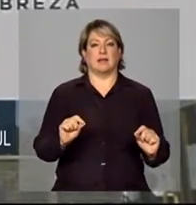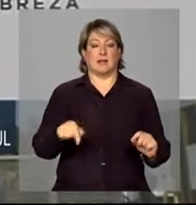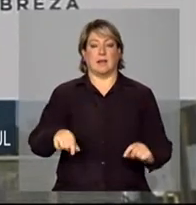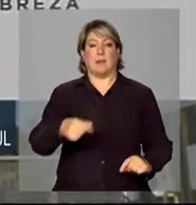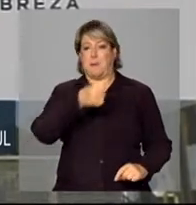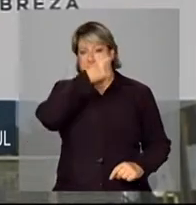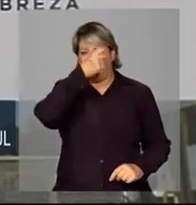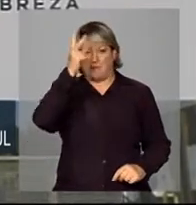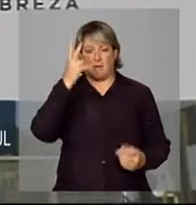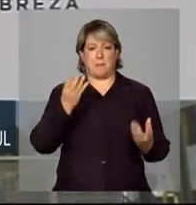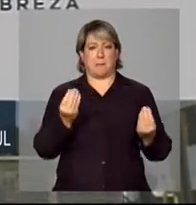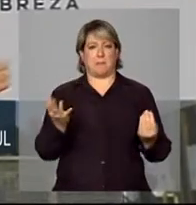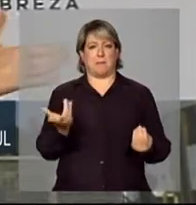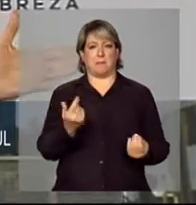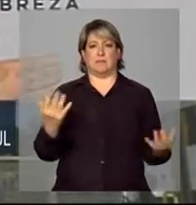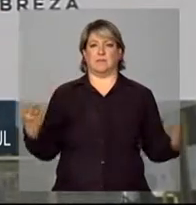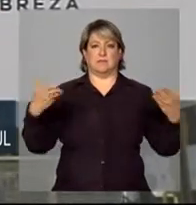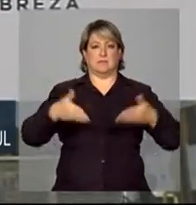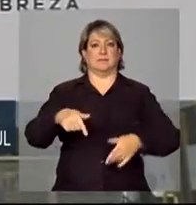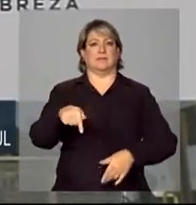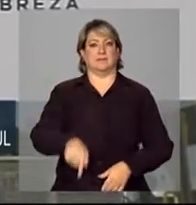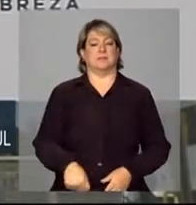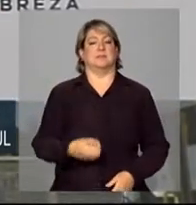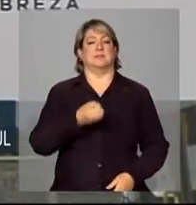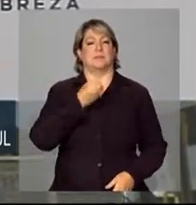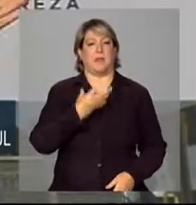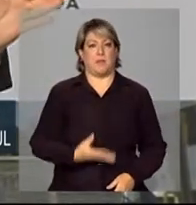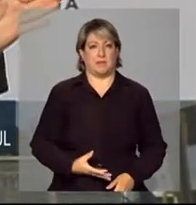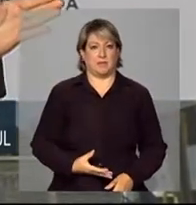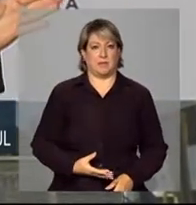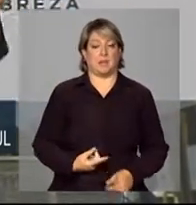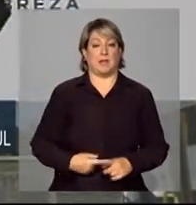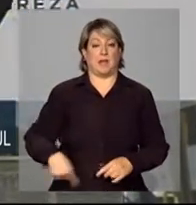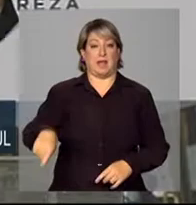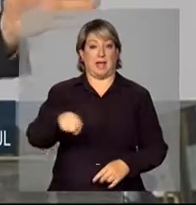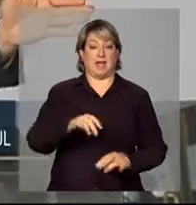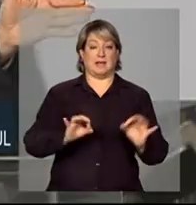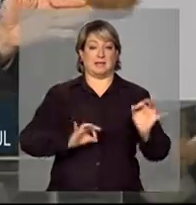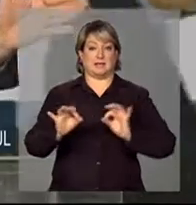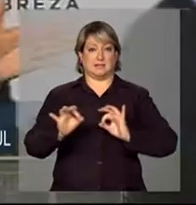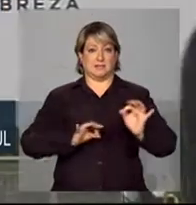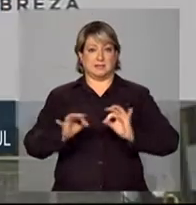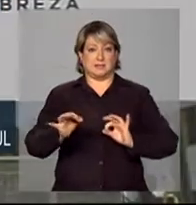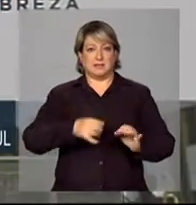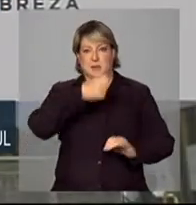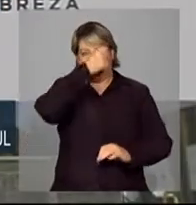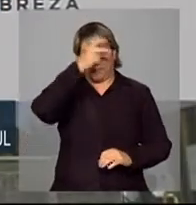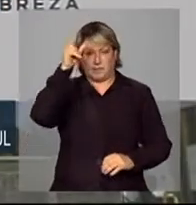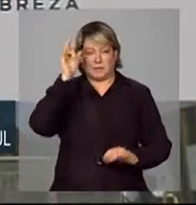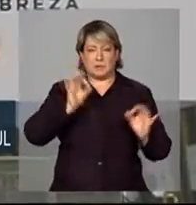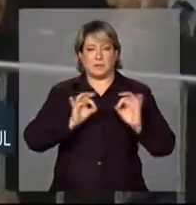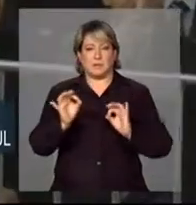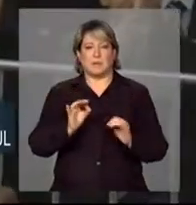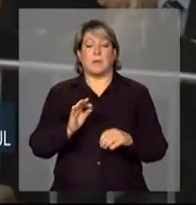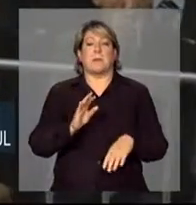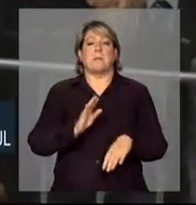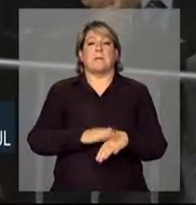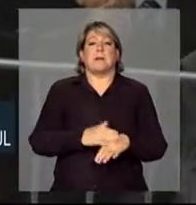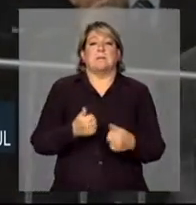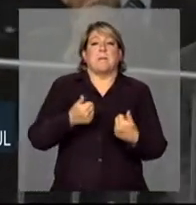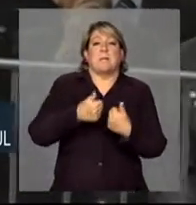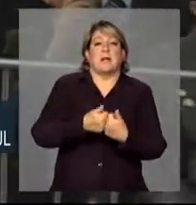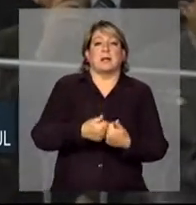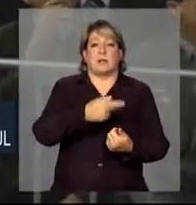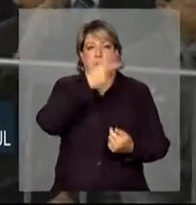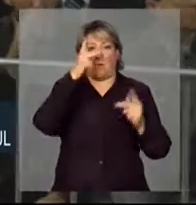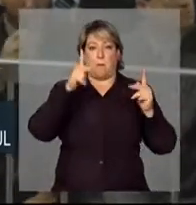prefeitos e prefeitas. São indiscutivelmente os administradores mais próximos da população. É cada prefeito, cada